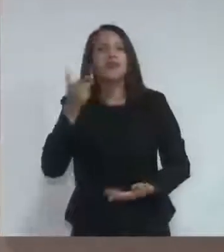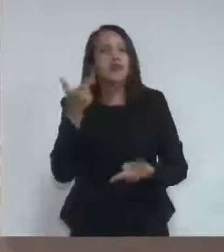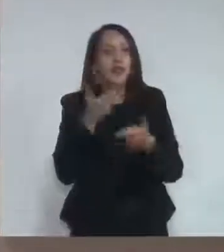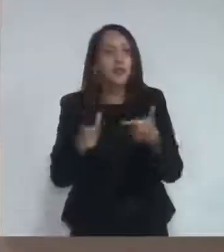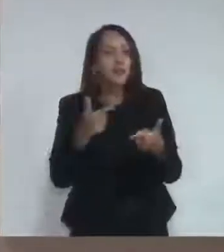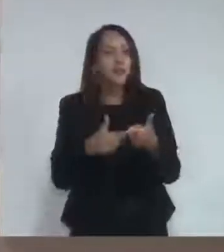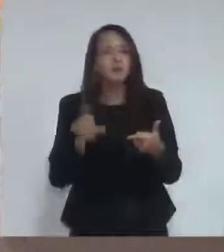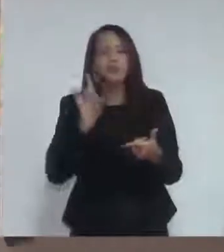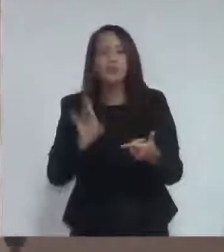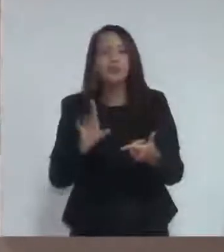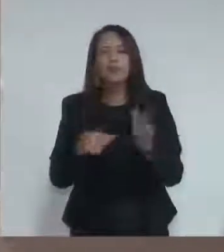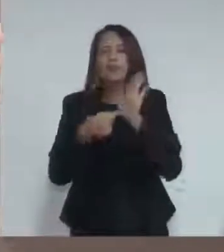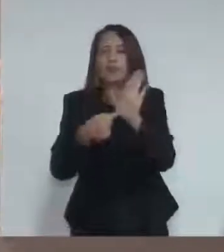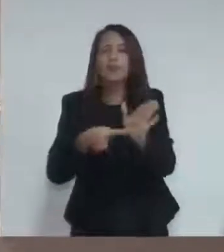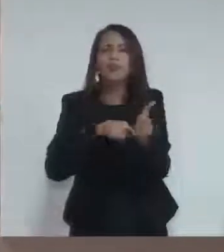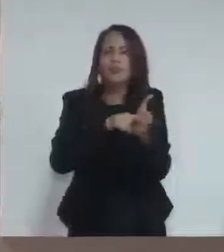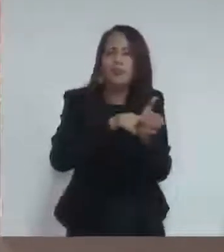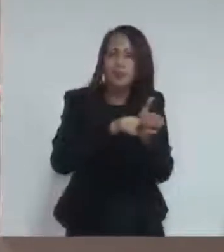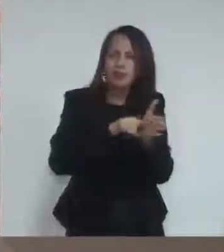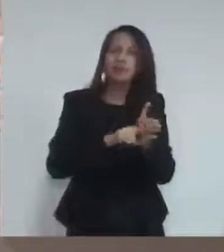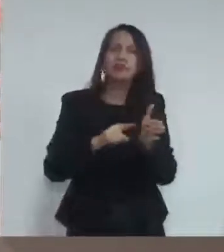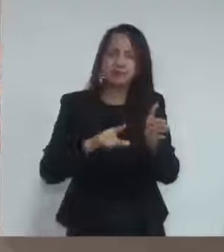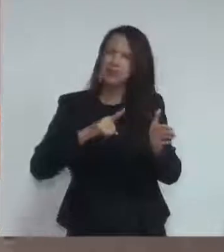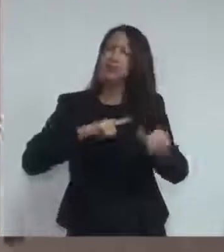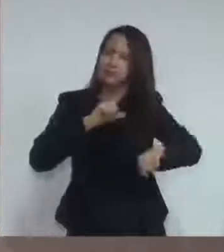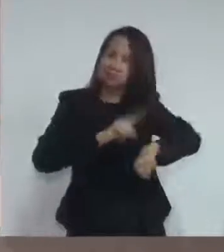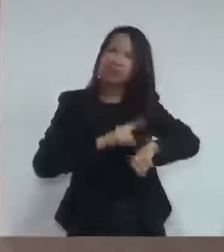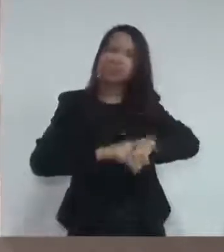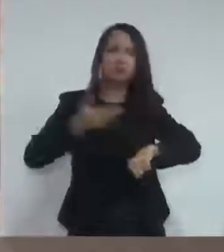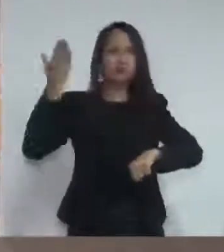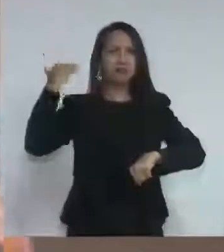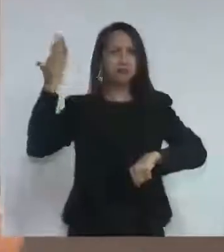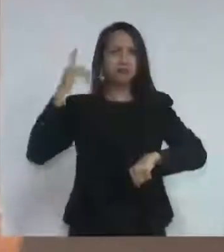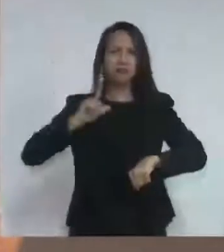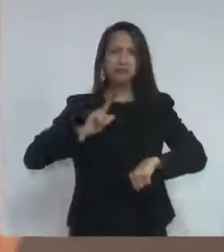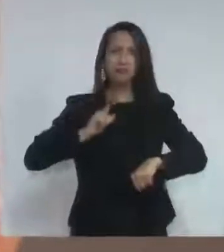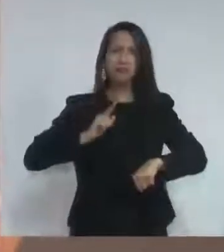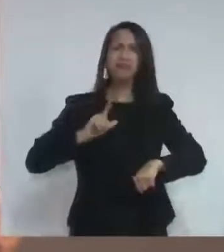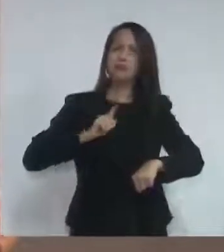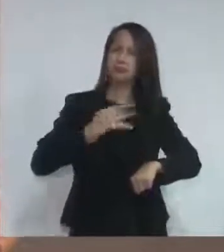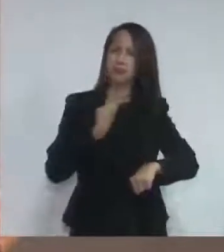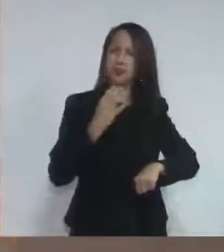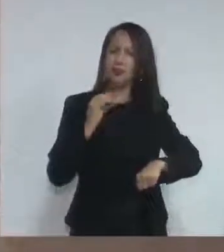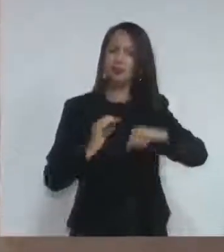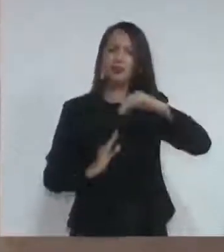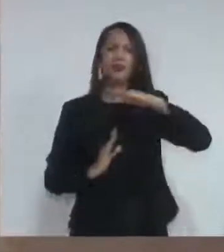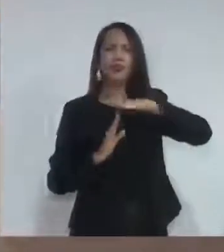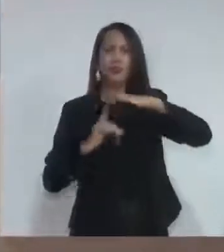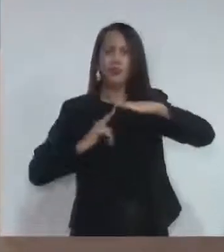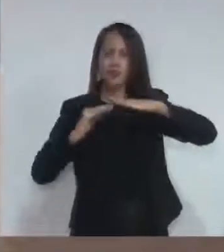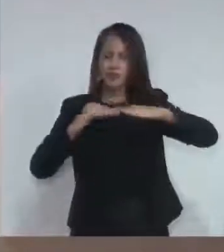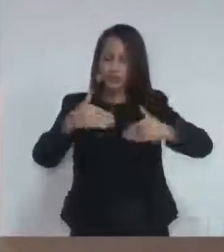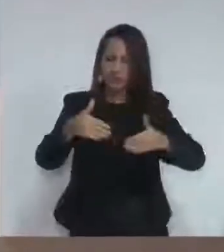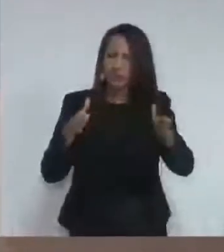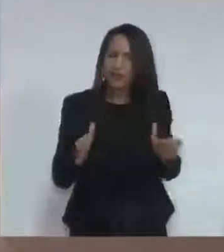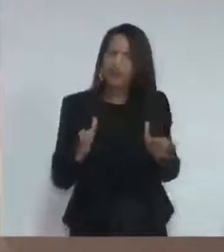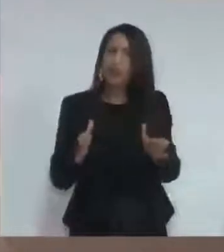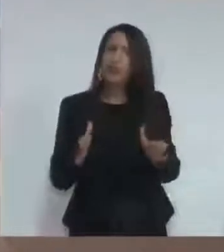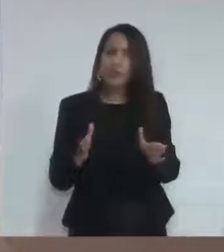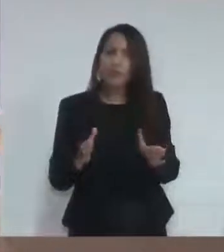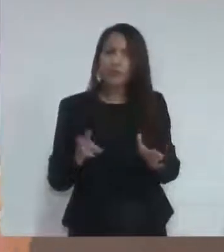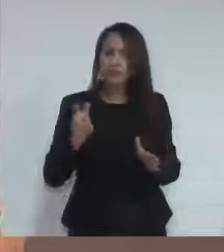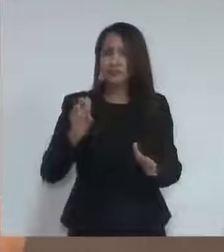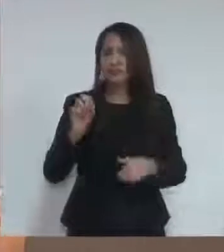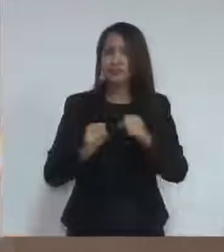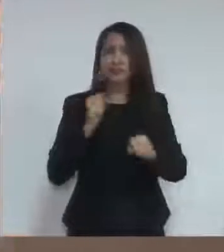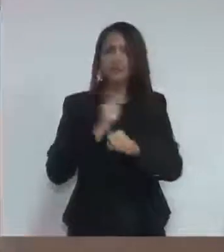trazer um novo dado. Ah, mas na minha época tinha lá 40 alunos. A sua época pode ter sido há 50